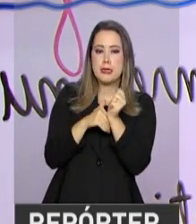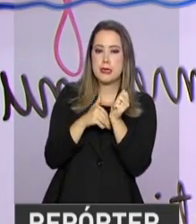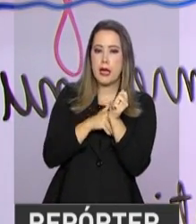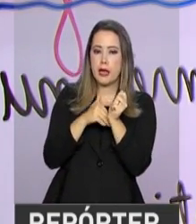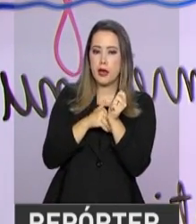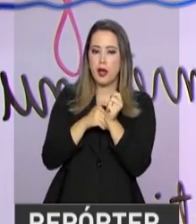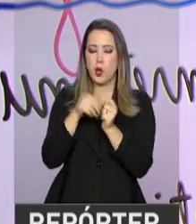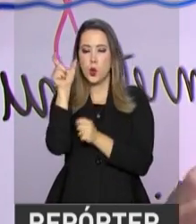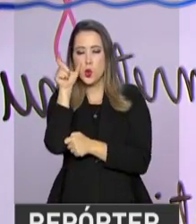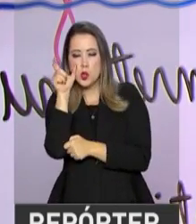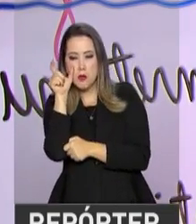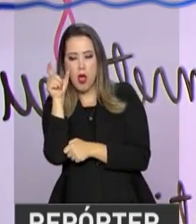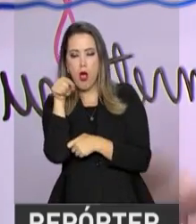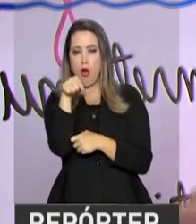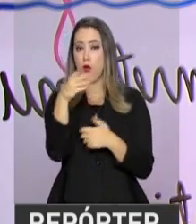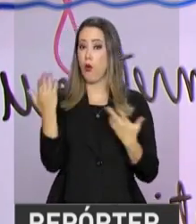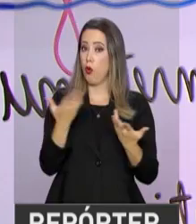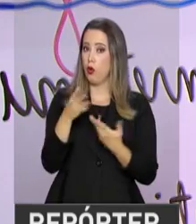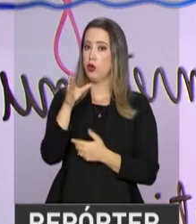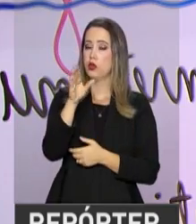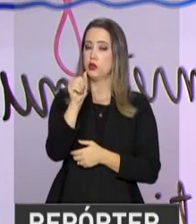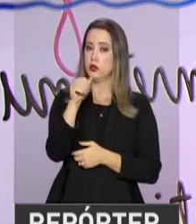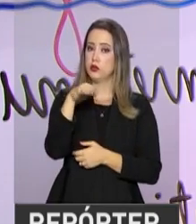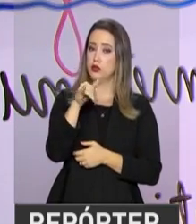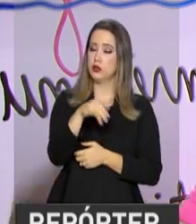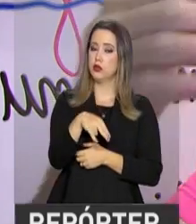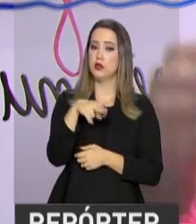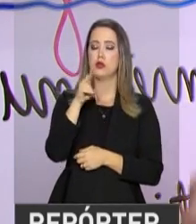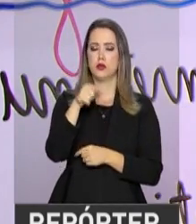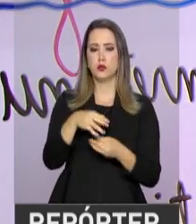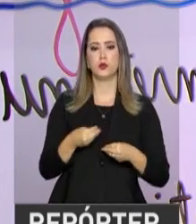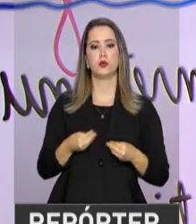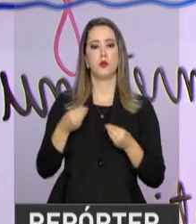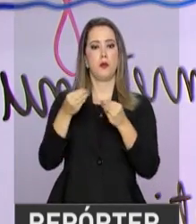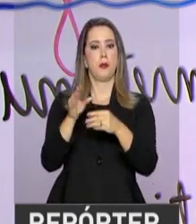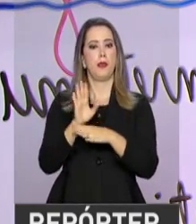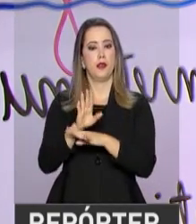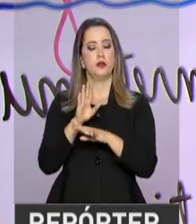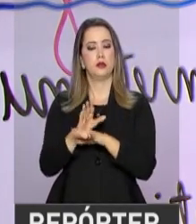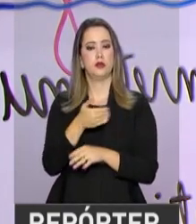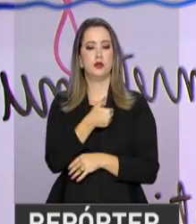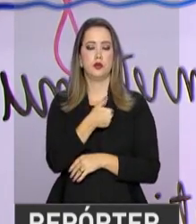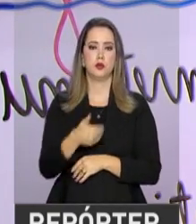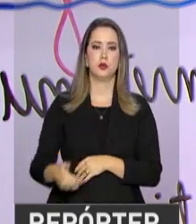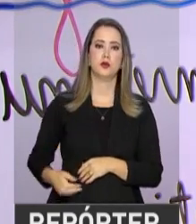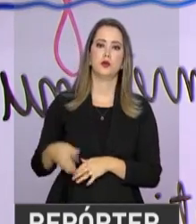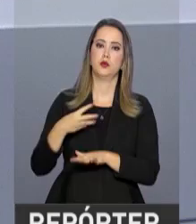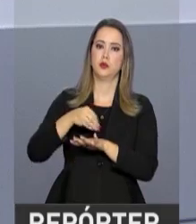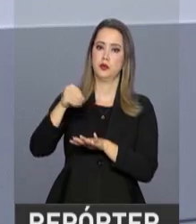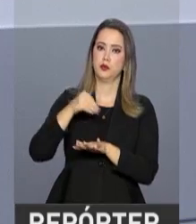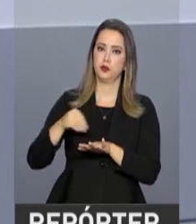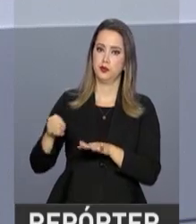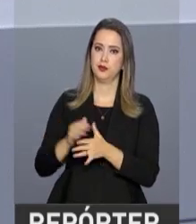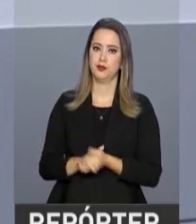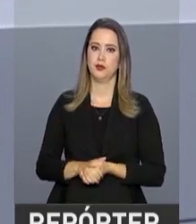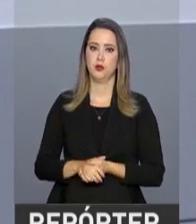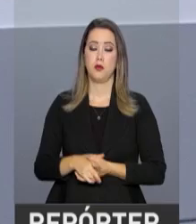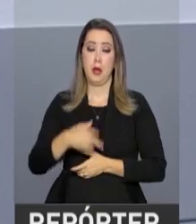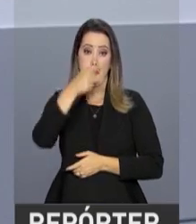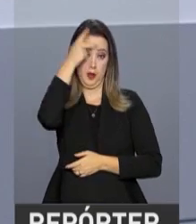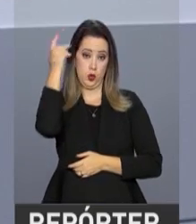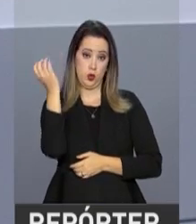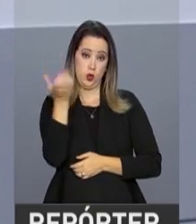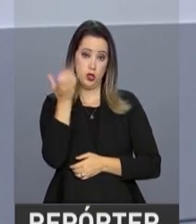governo para saber que hoje a biela é um órgão para dar suporte ao governo das suas informações para quem se